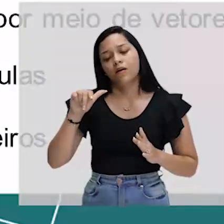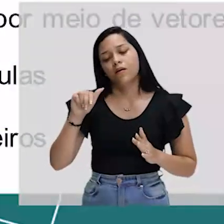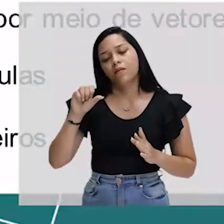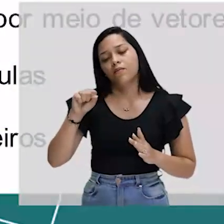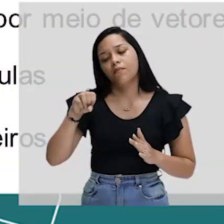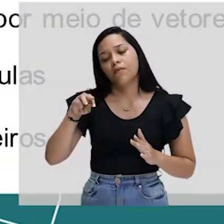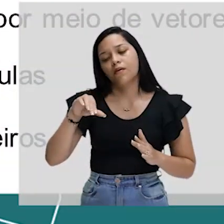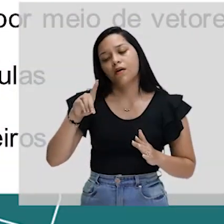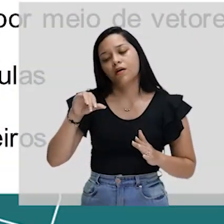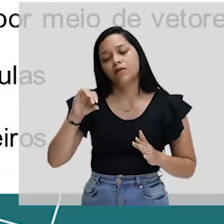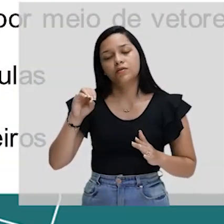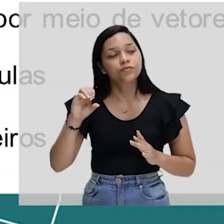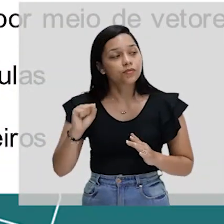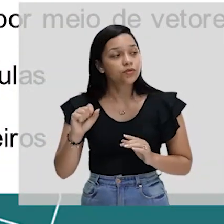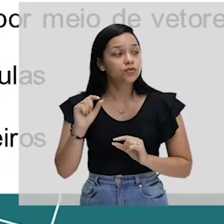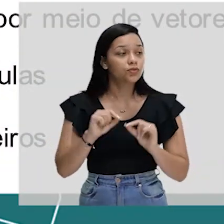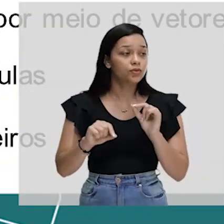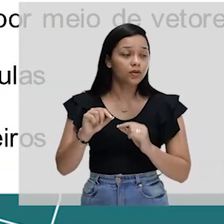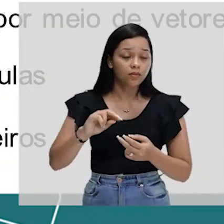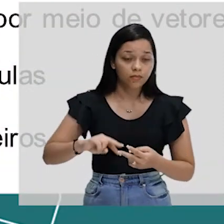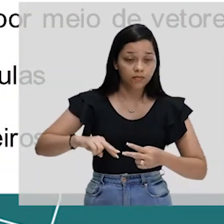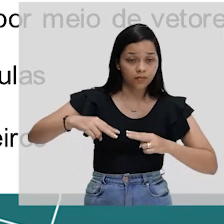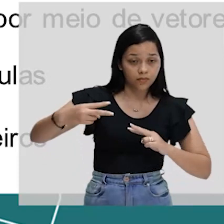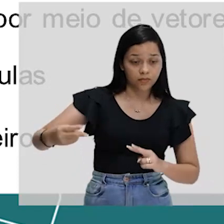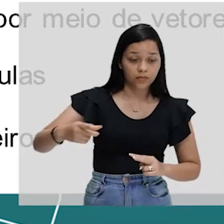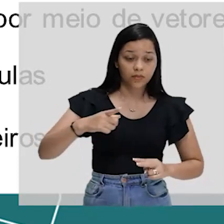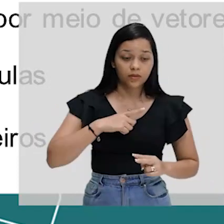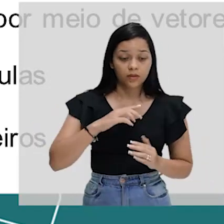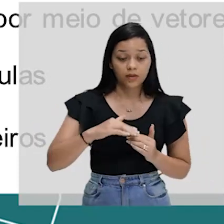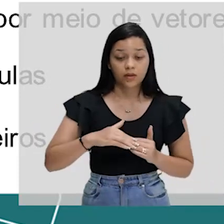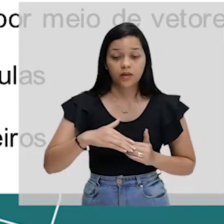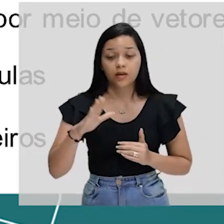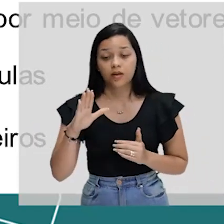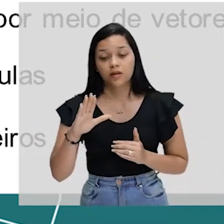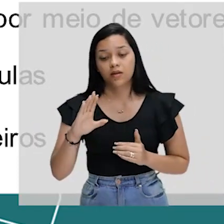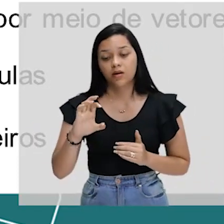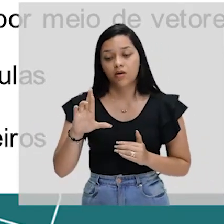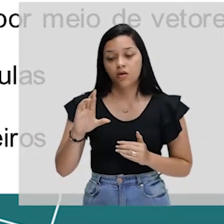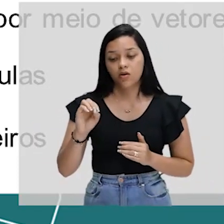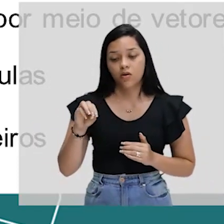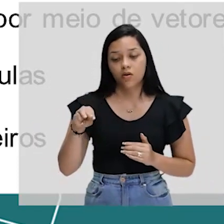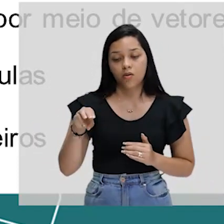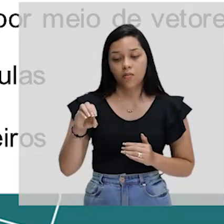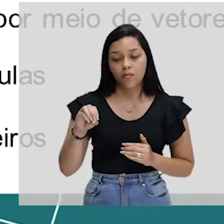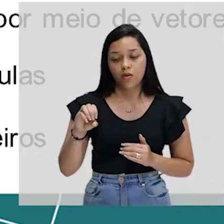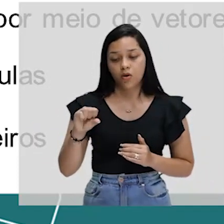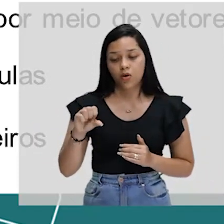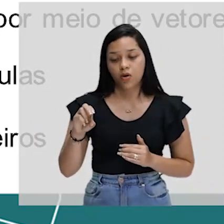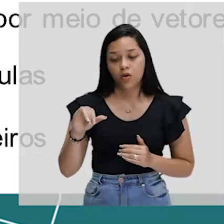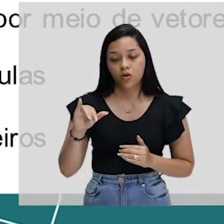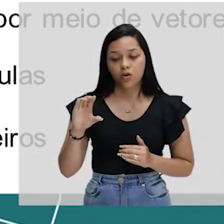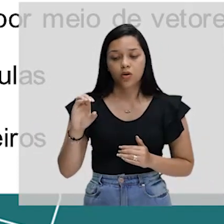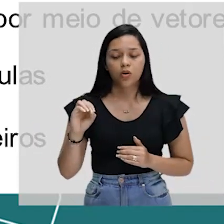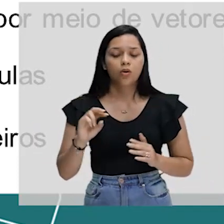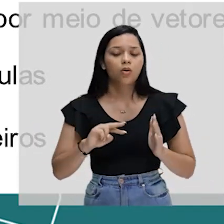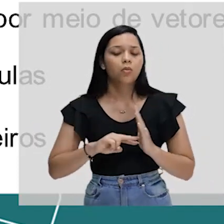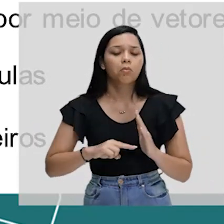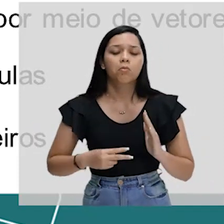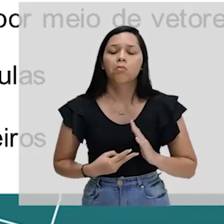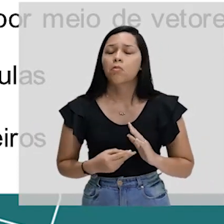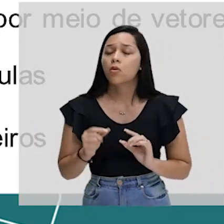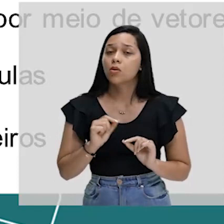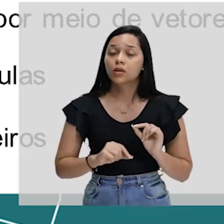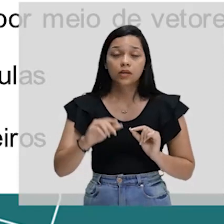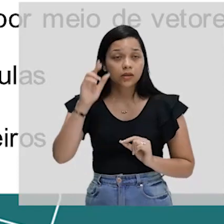são moléculas de DNA extracromossômico da bactéria. O que isso significa?